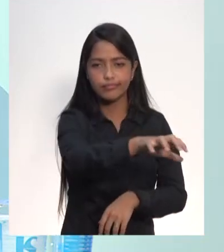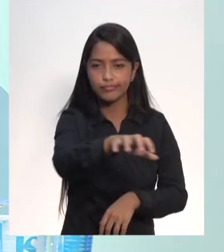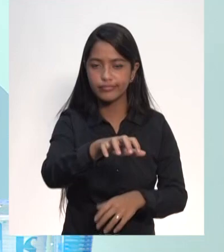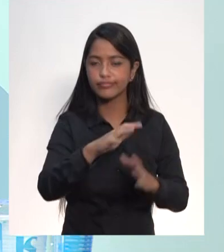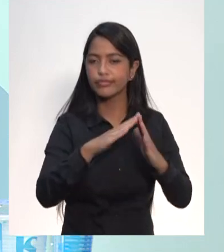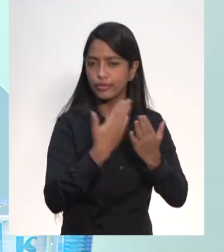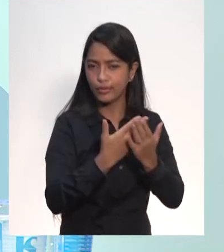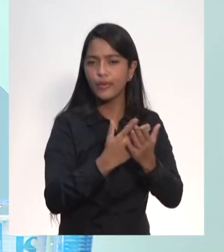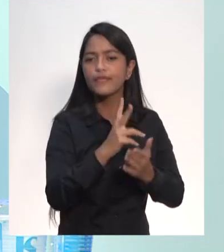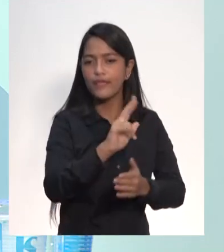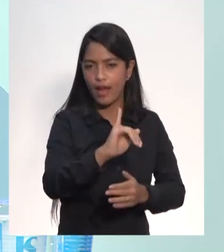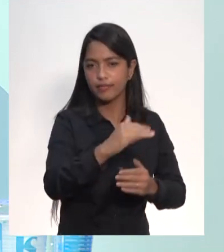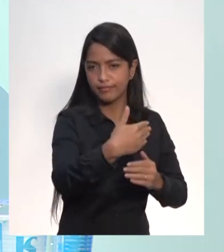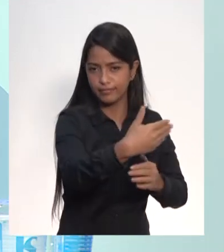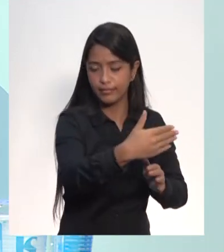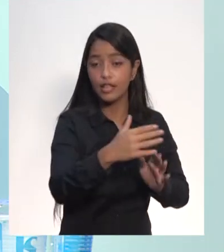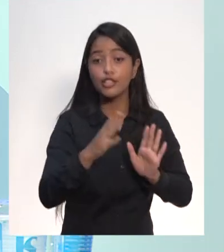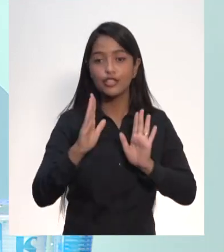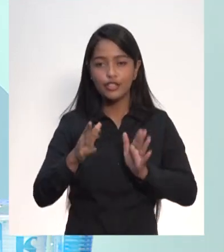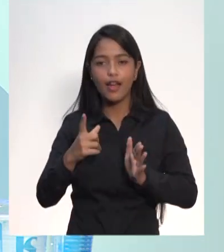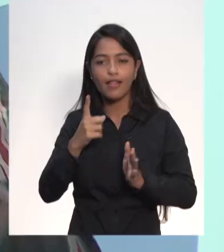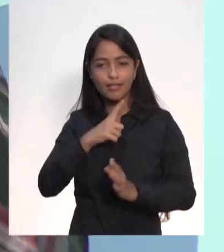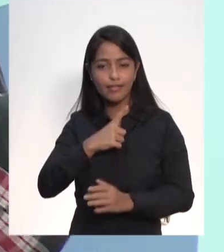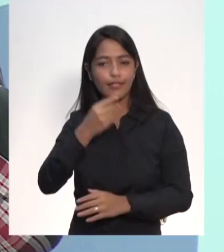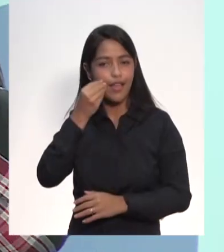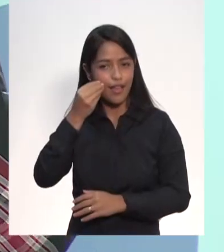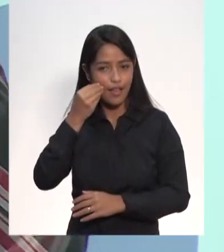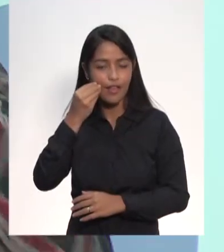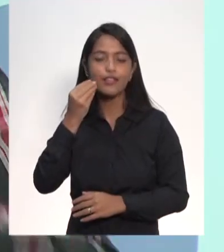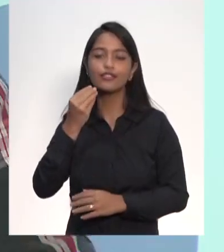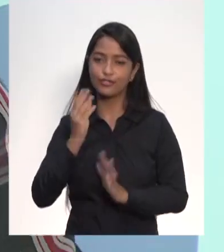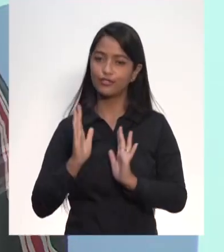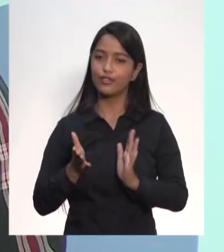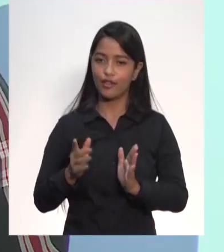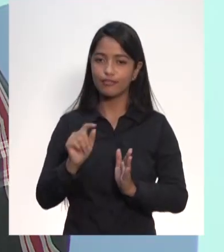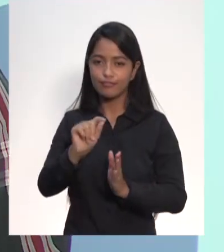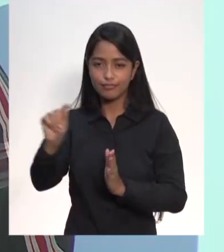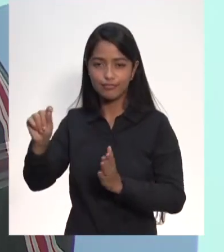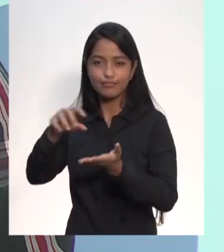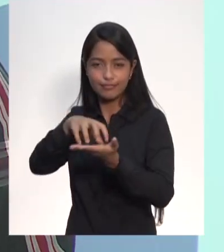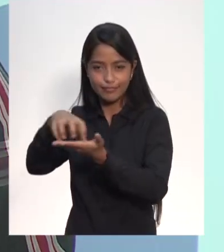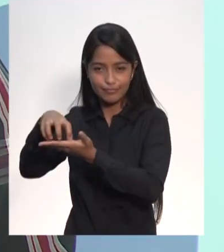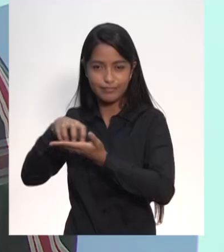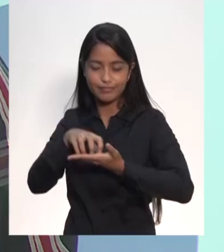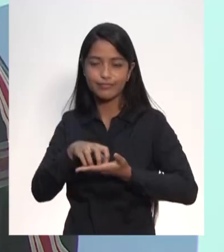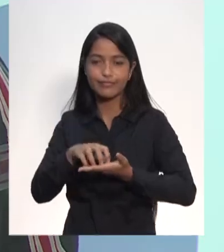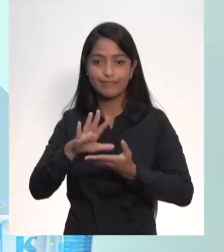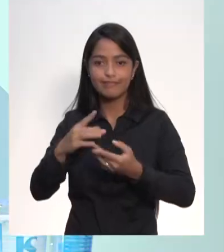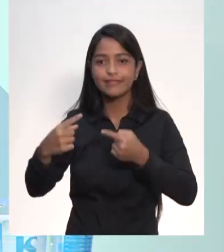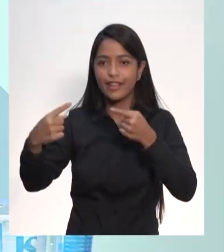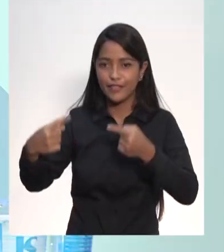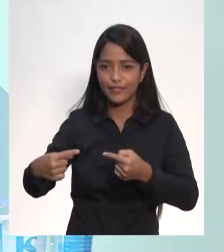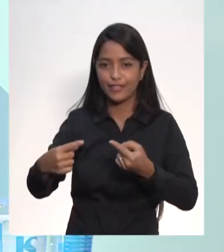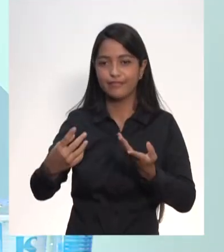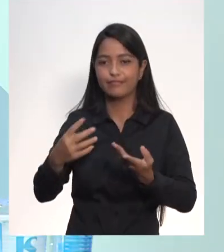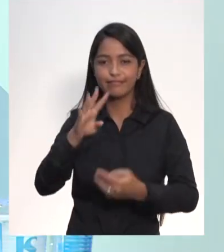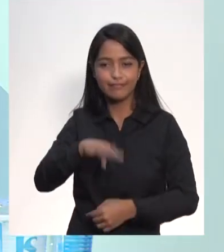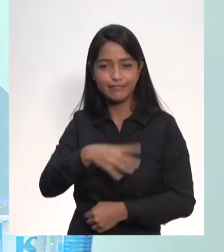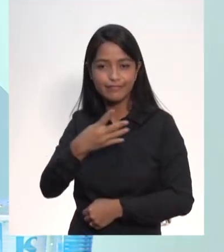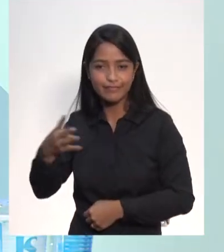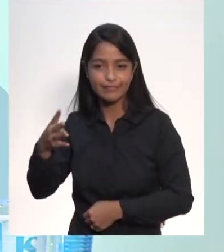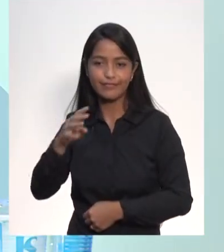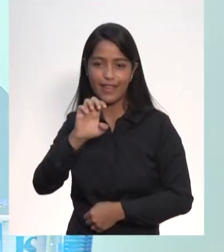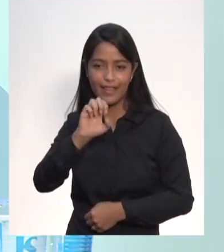escolas. Já tivemos um piloto aqui com as pessoas do órgão central, agora é sempre aquele desafio da escala, mas